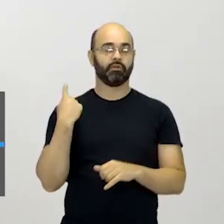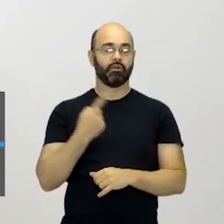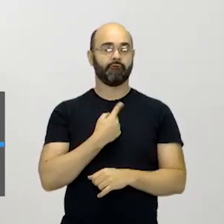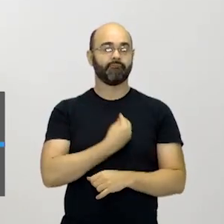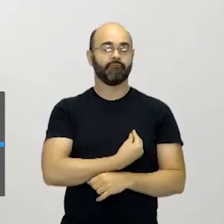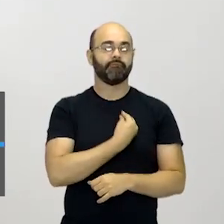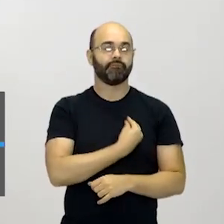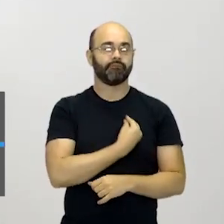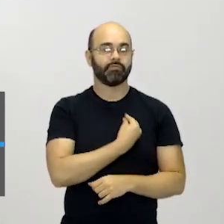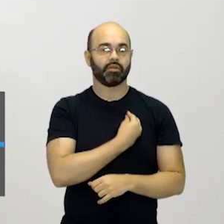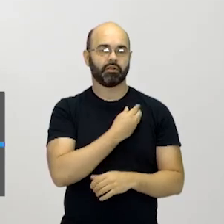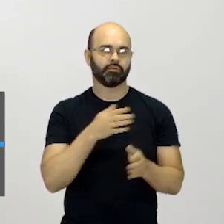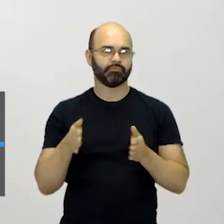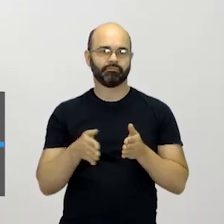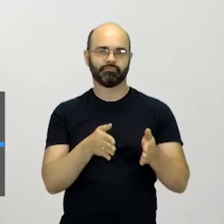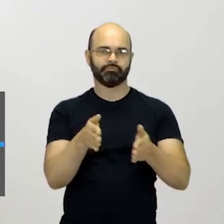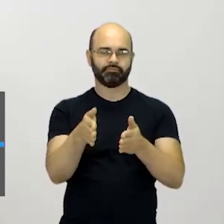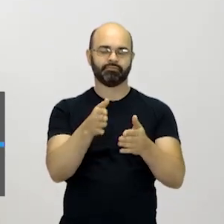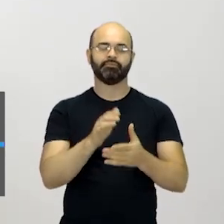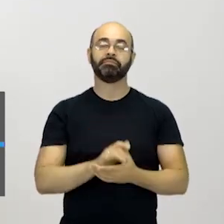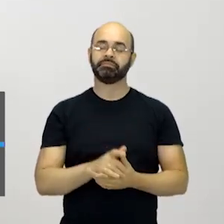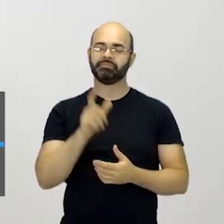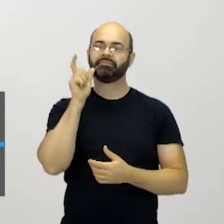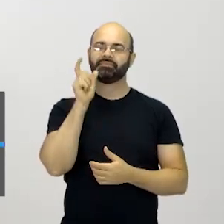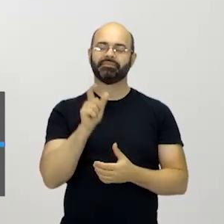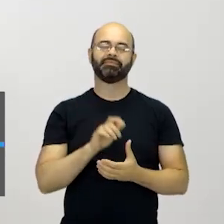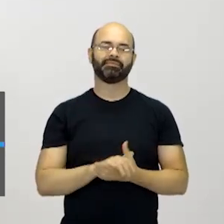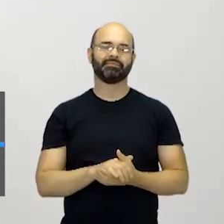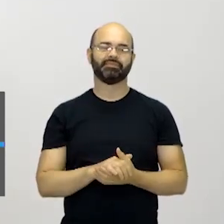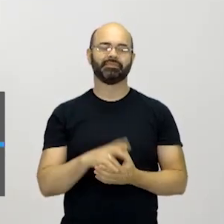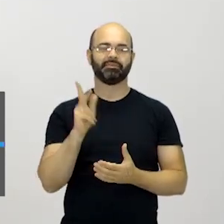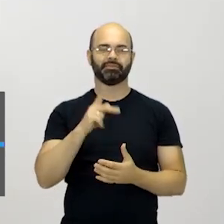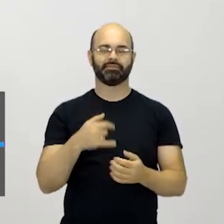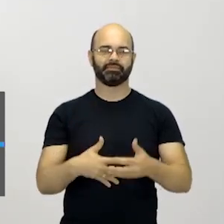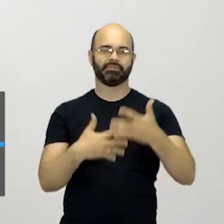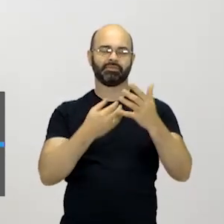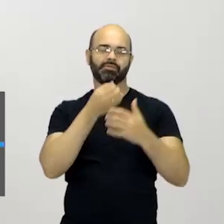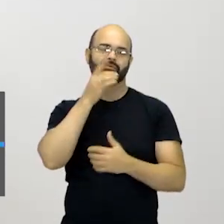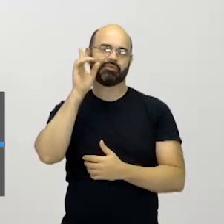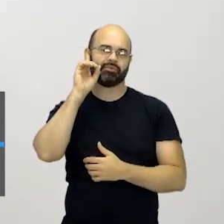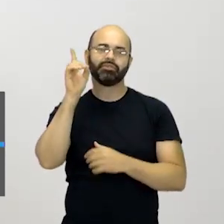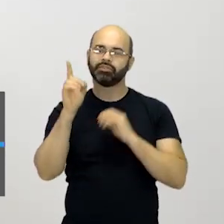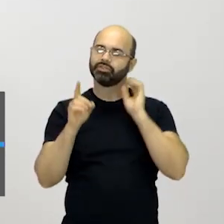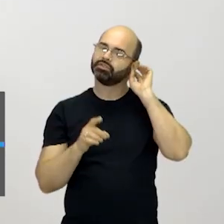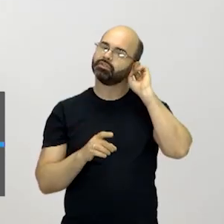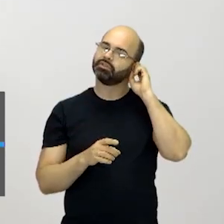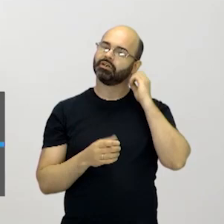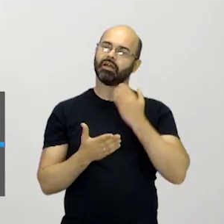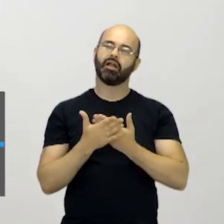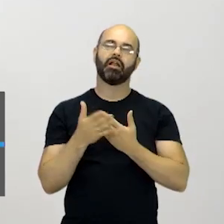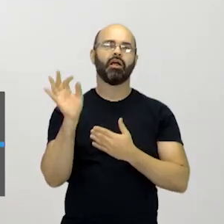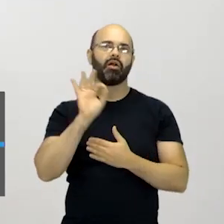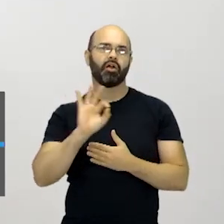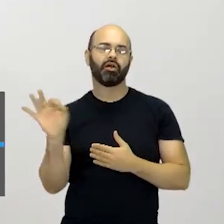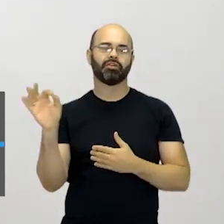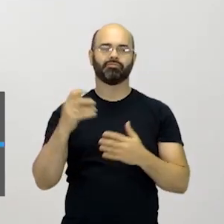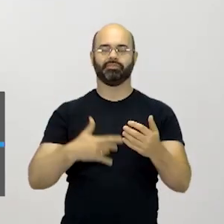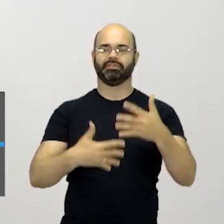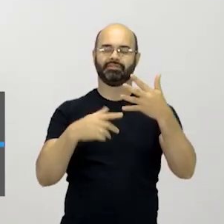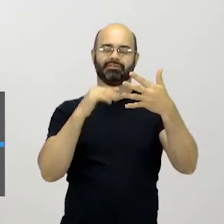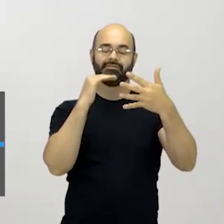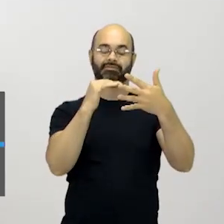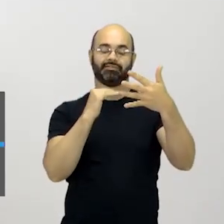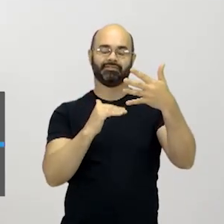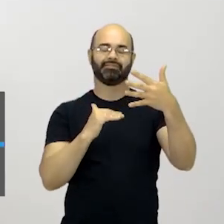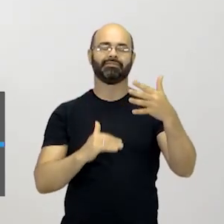Achei interessante. E muitos professores aqui dando bom dia, né? Falando ótima aula, desejando uma ótima aula, interessante. Professor